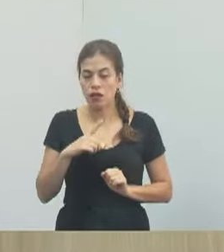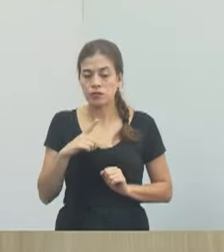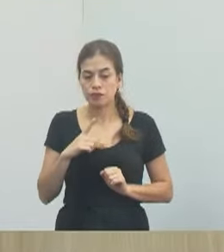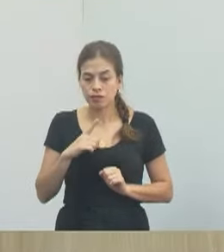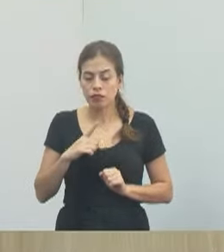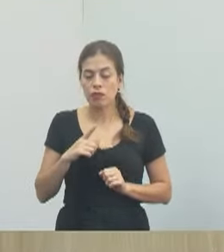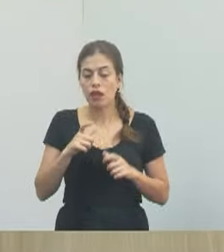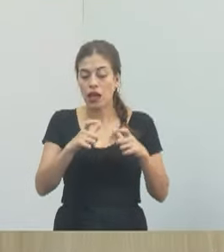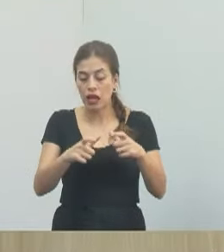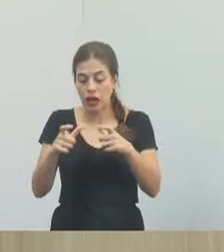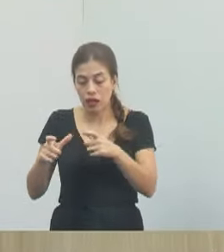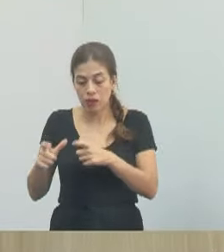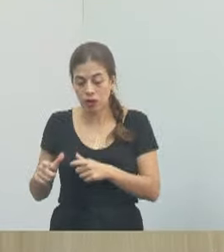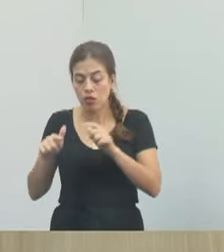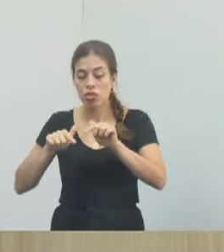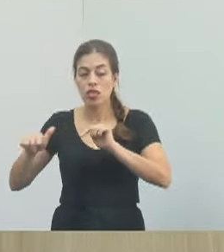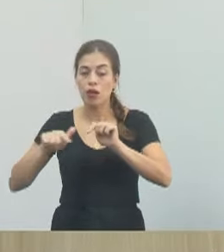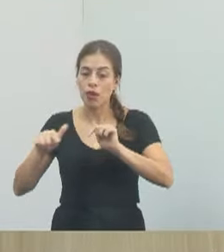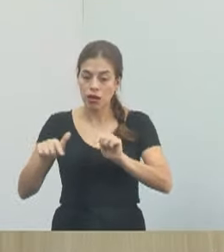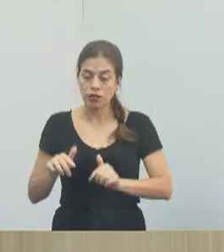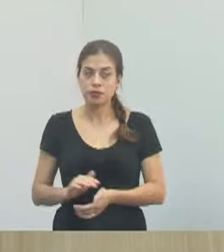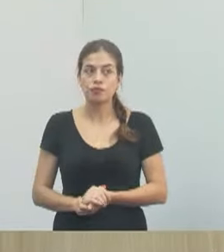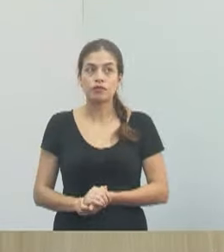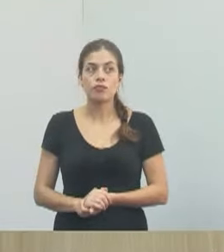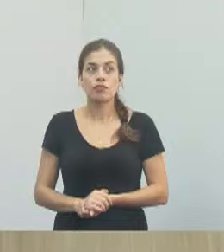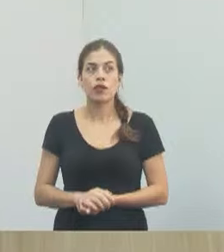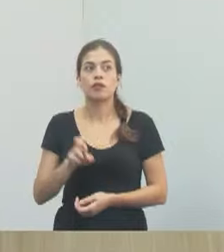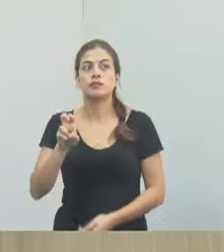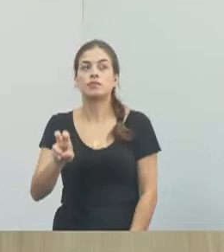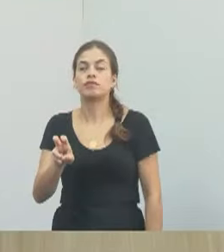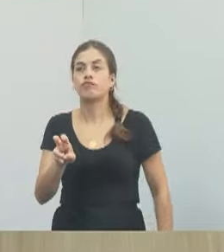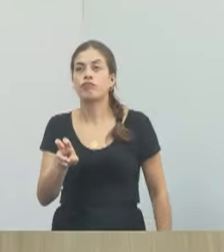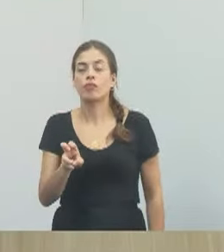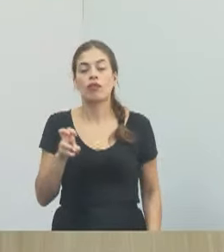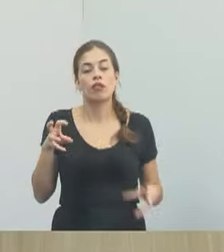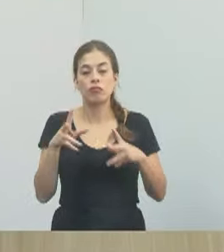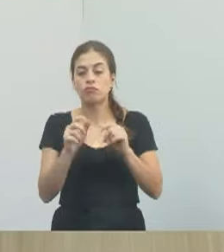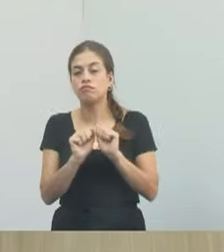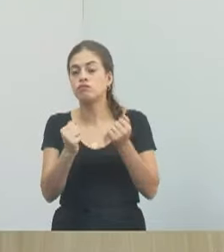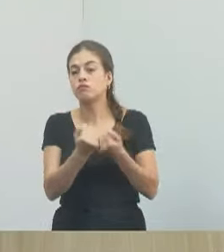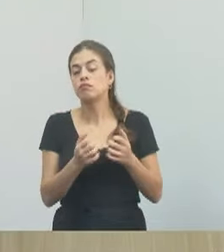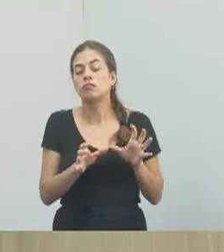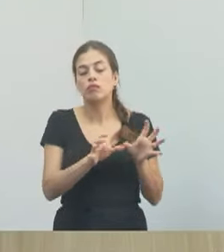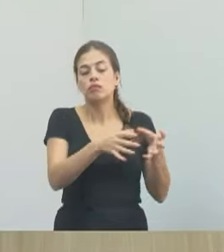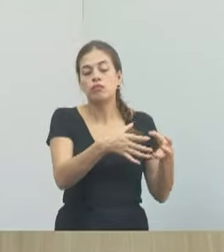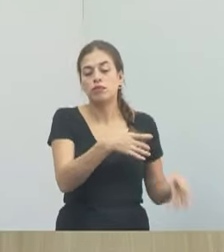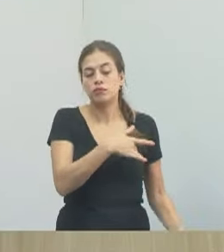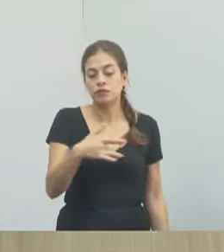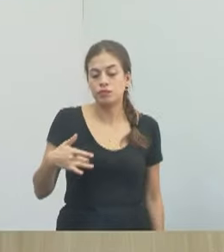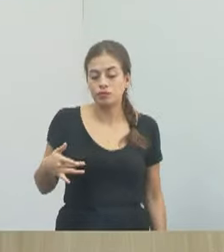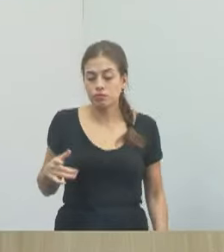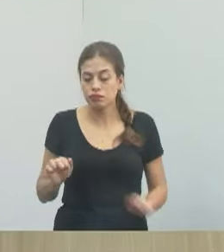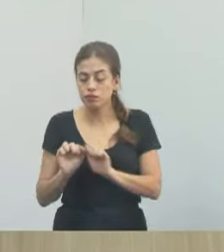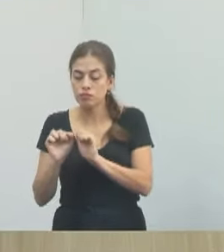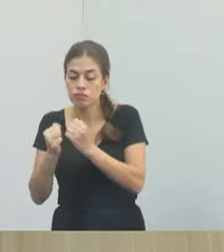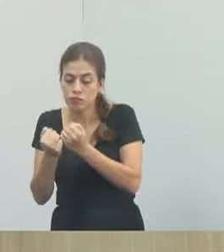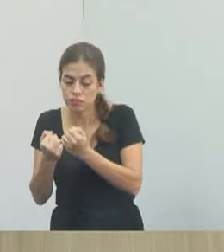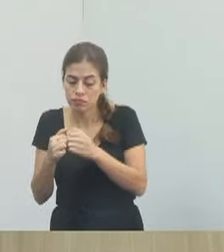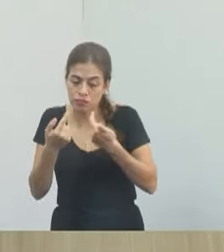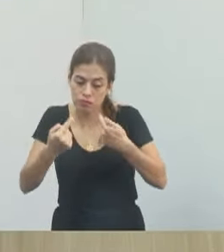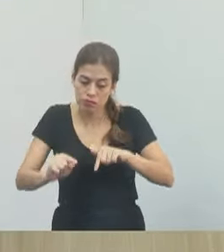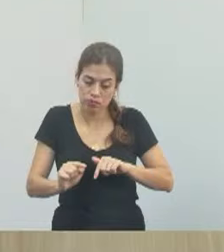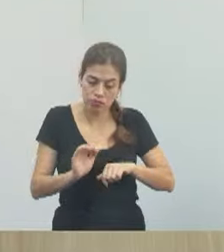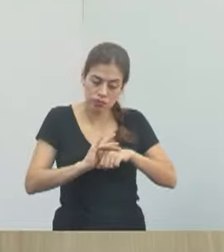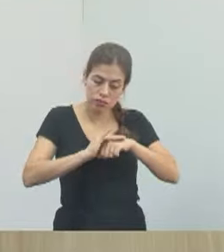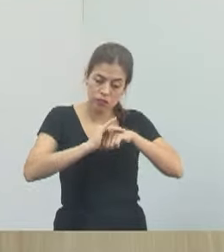de saúde CCO todos os agentes comunitários de saúde e agentes de combate emias